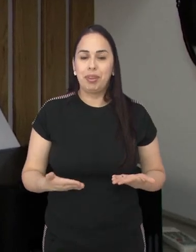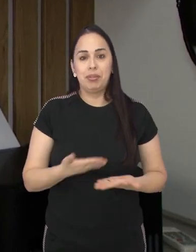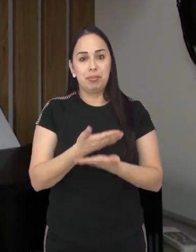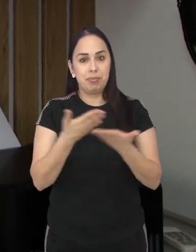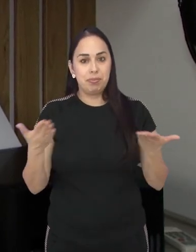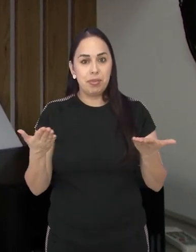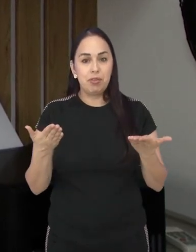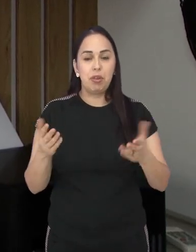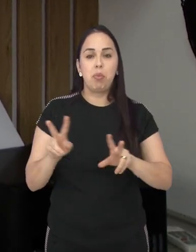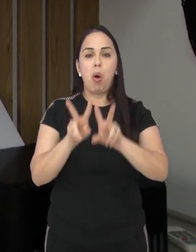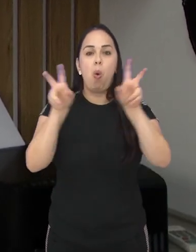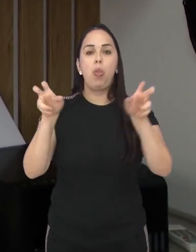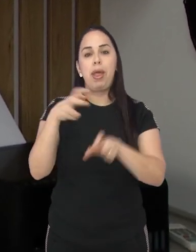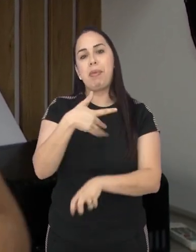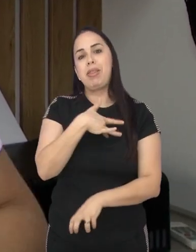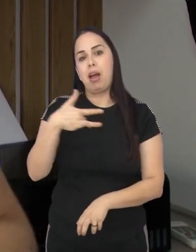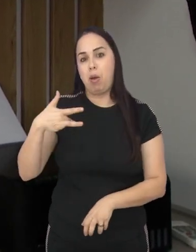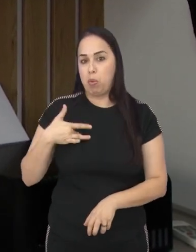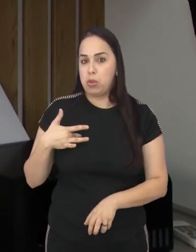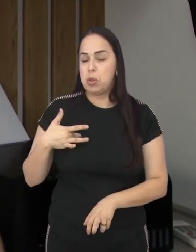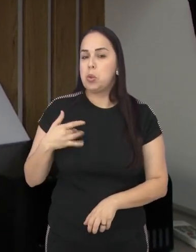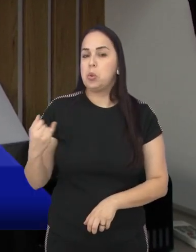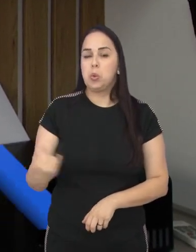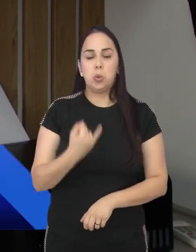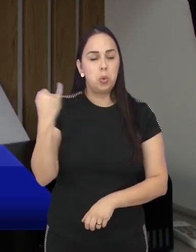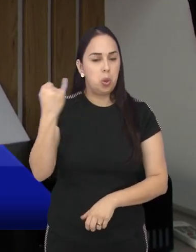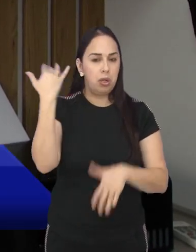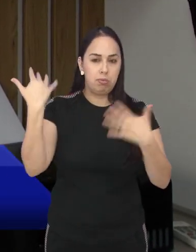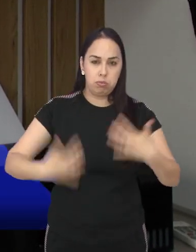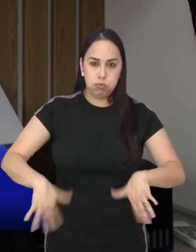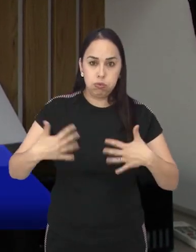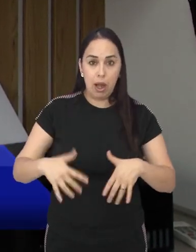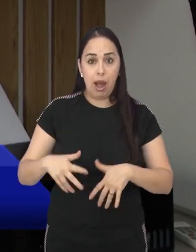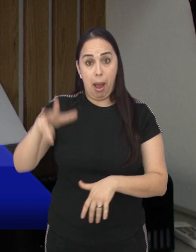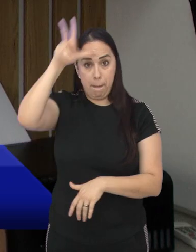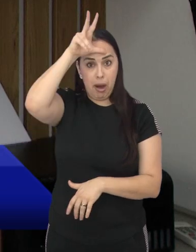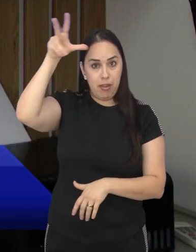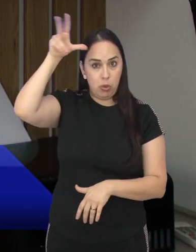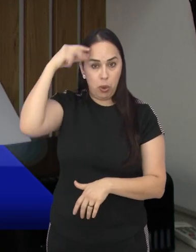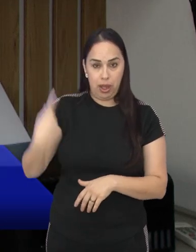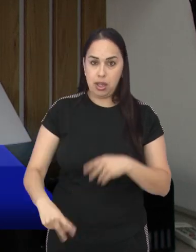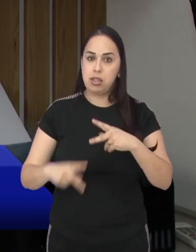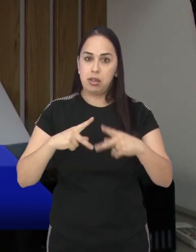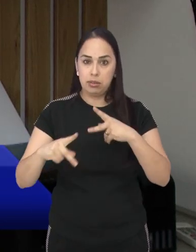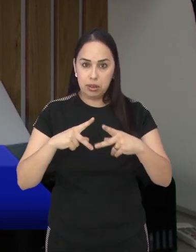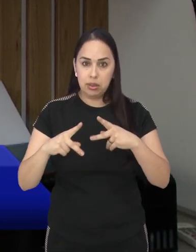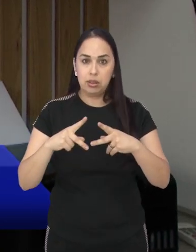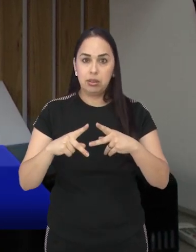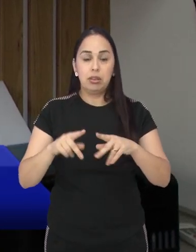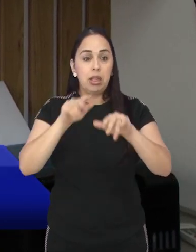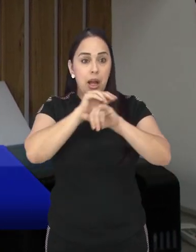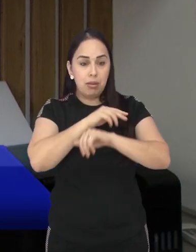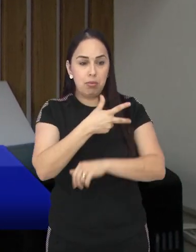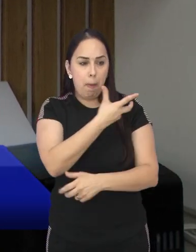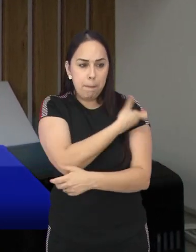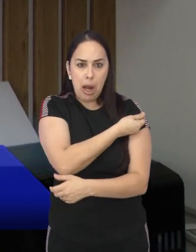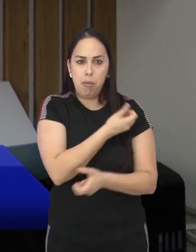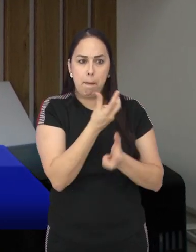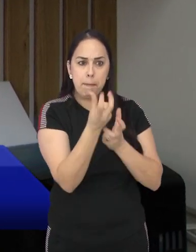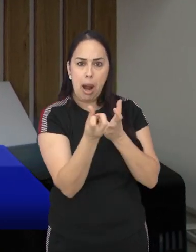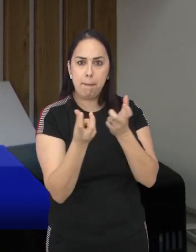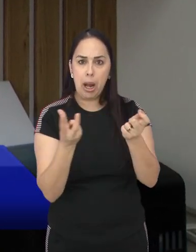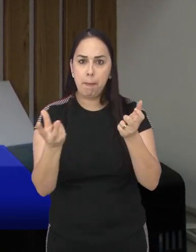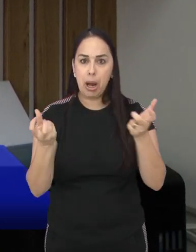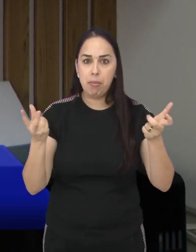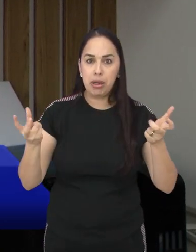É isso mesmo pessoal vamos falar de saúde assunto importantíssimo porque a Prefeitura de São José dos Campos está imunizando